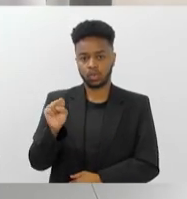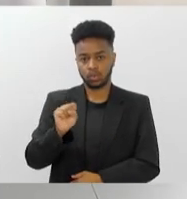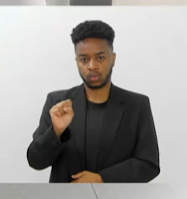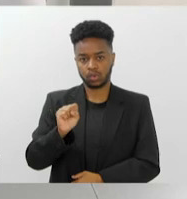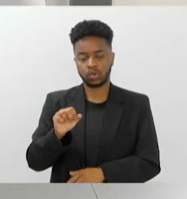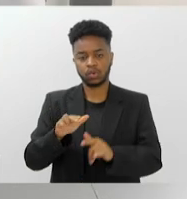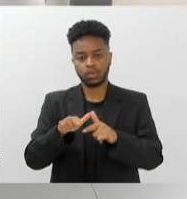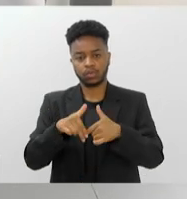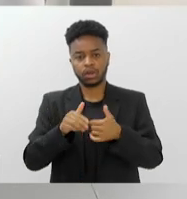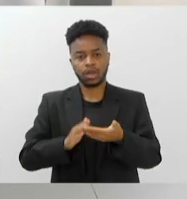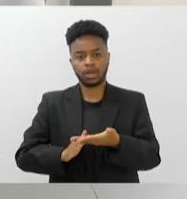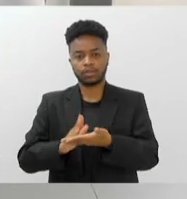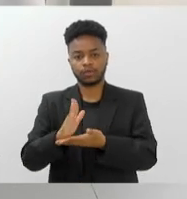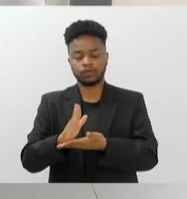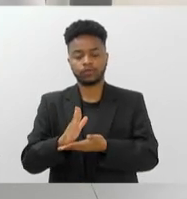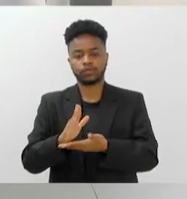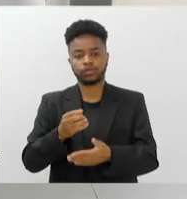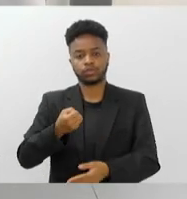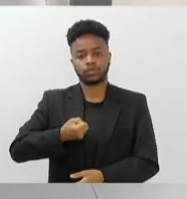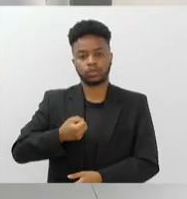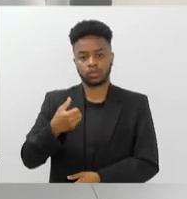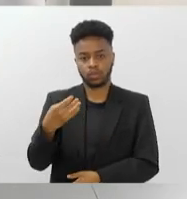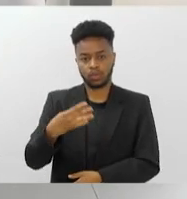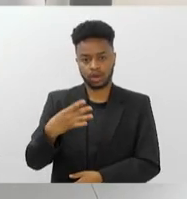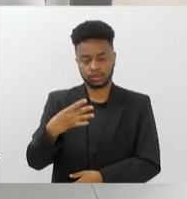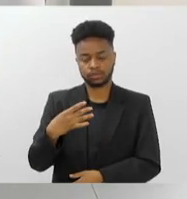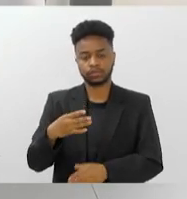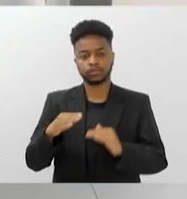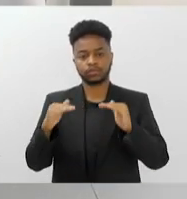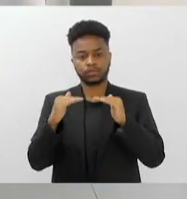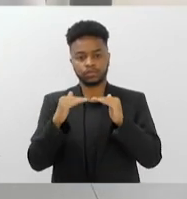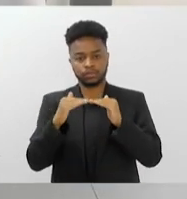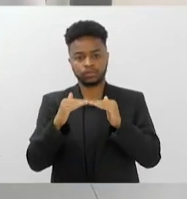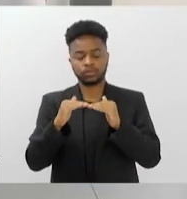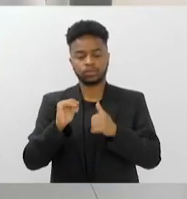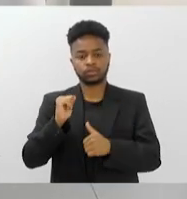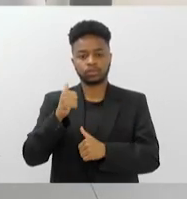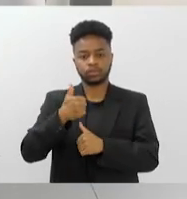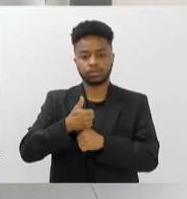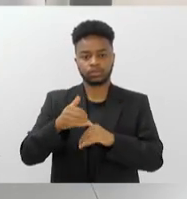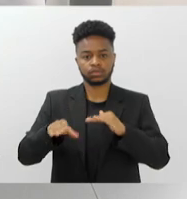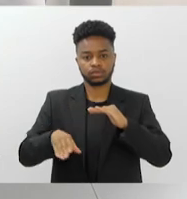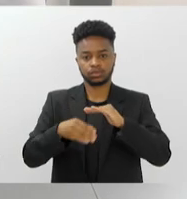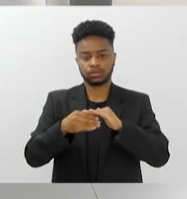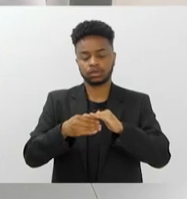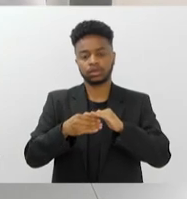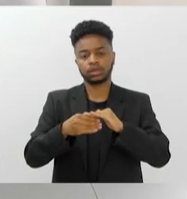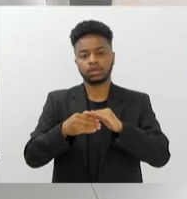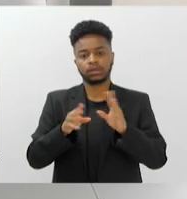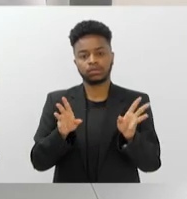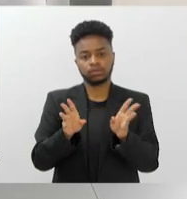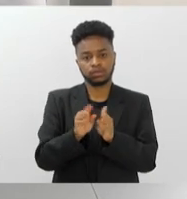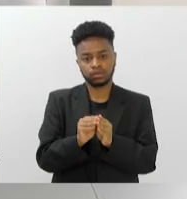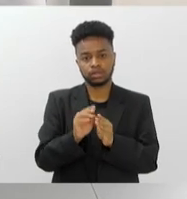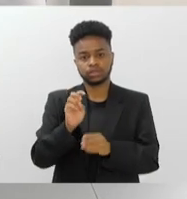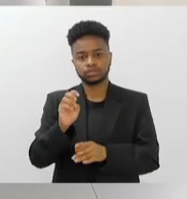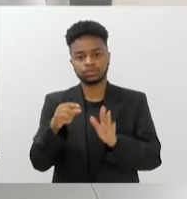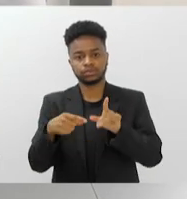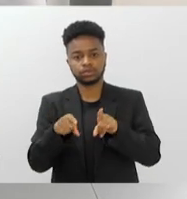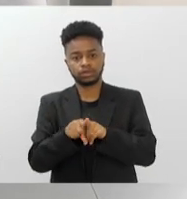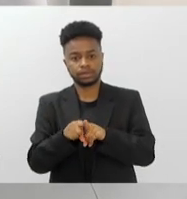pela aprovação da emenda 4. Favorável com subemenda aglutinativa das emendas 5 e